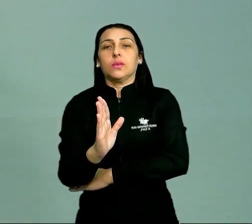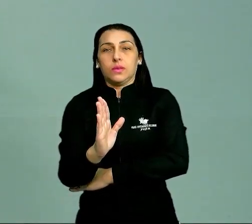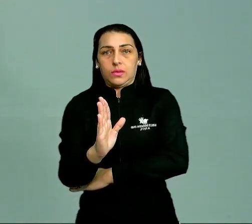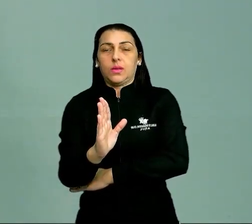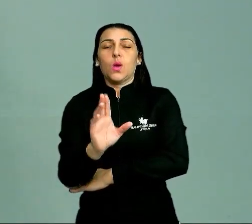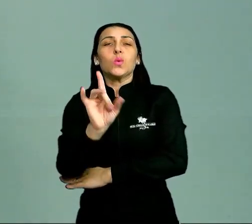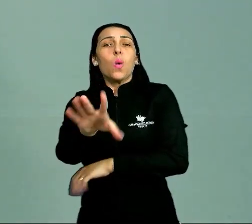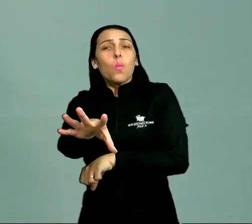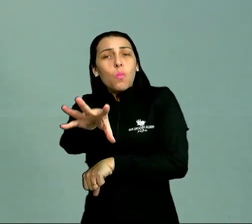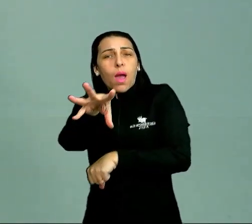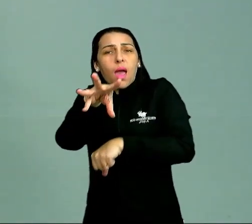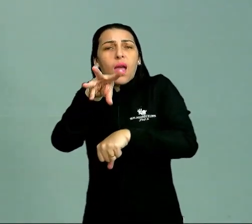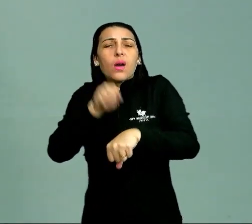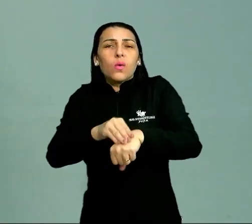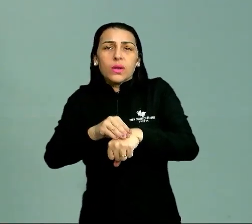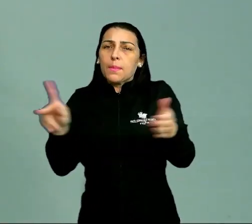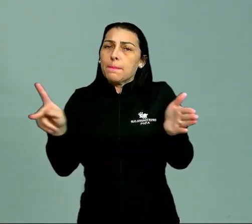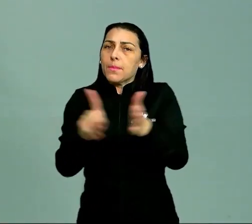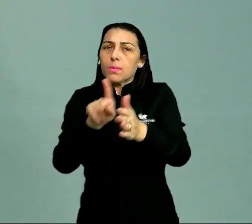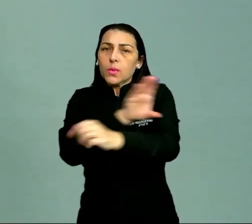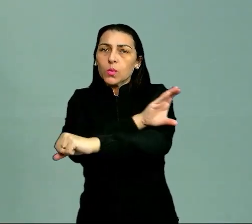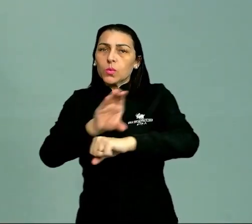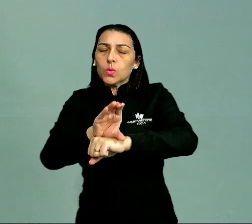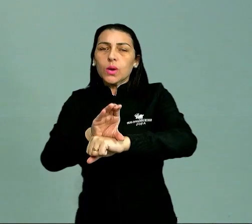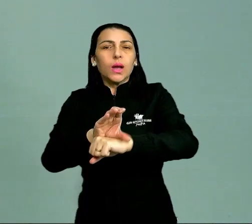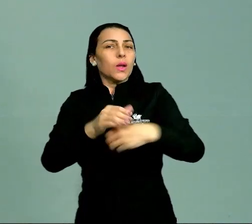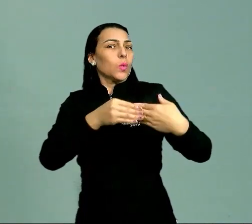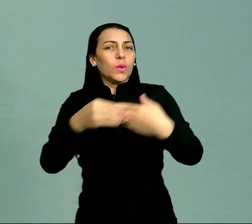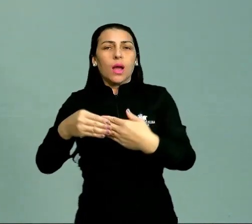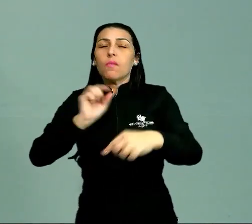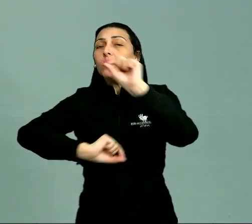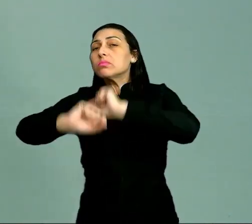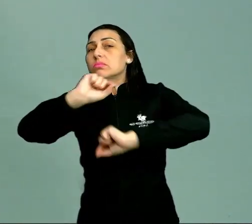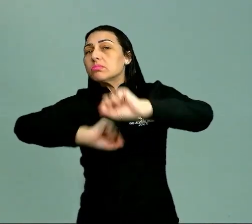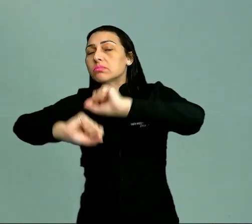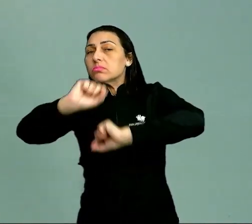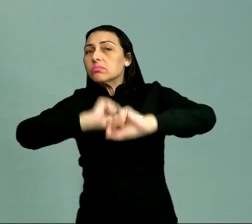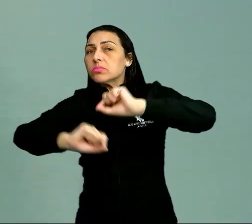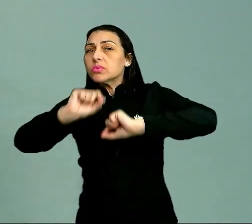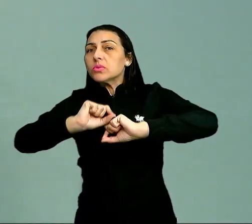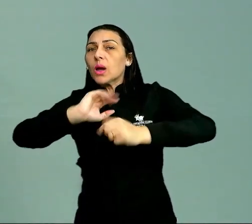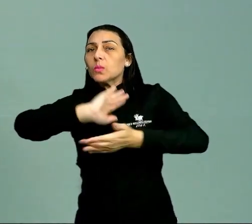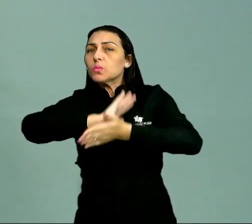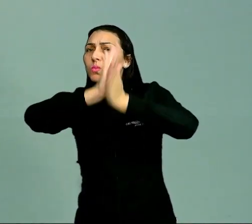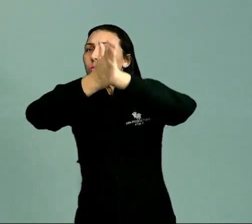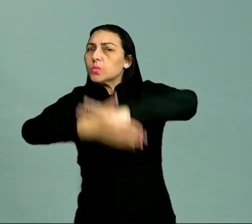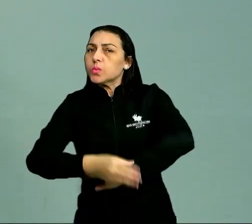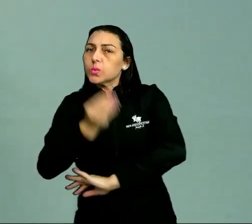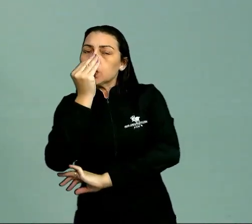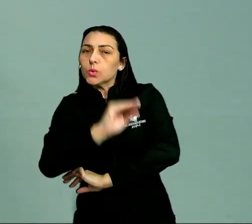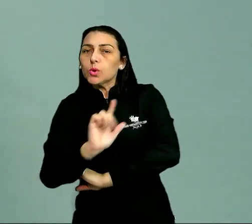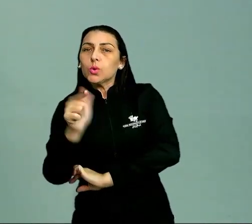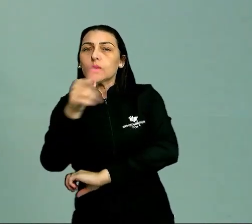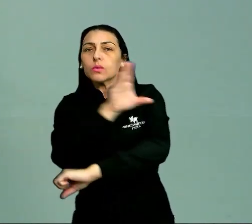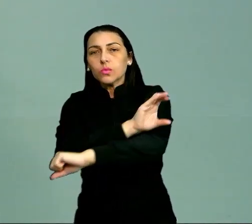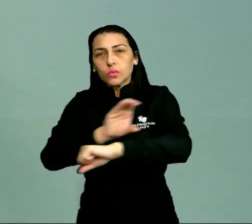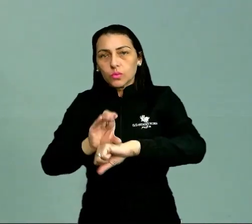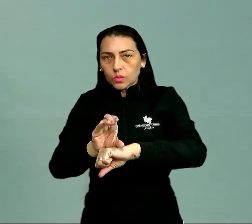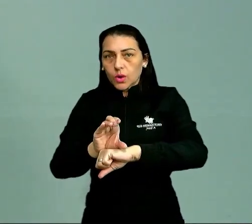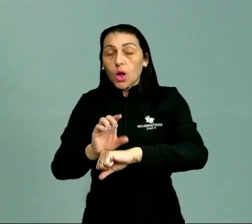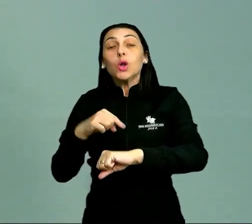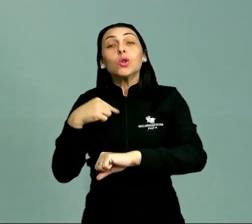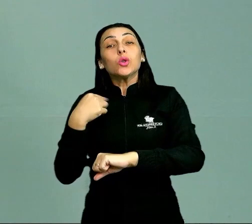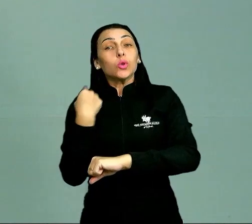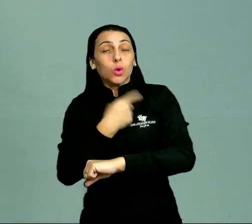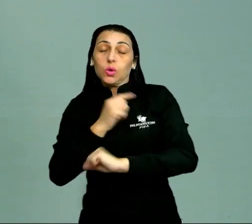de um reconhecimento da própria cultura e que não leva necessariamente à discriminação da outra cultura. Nós